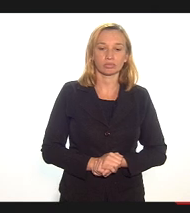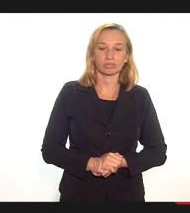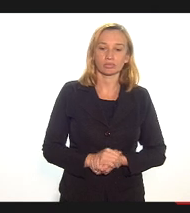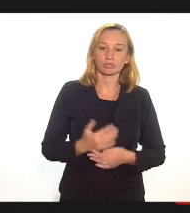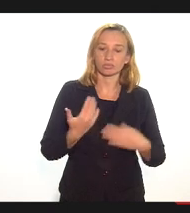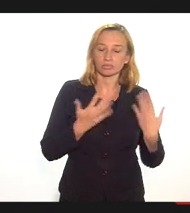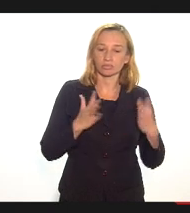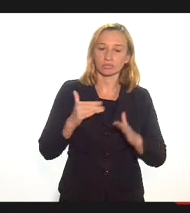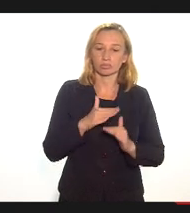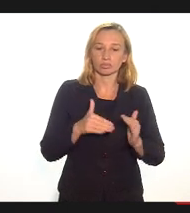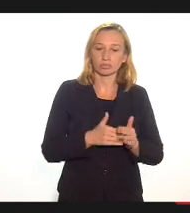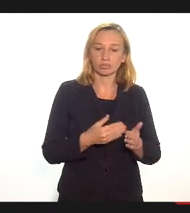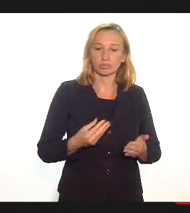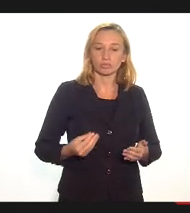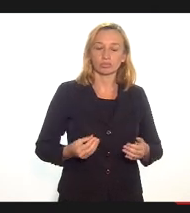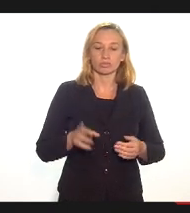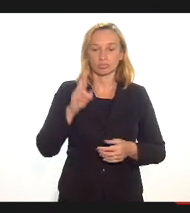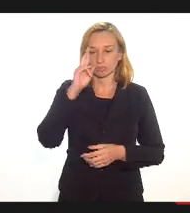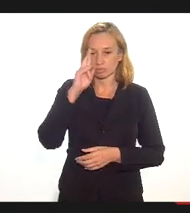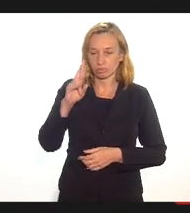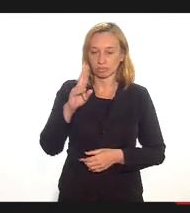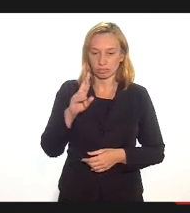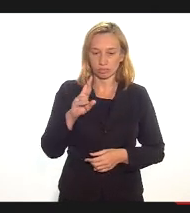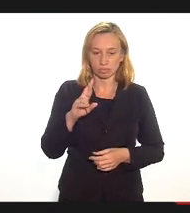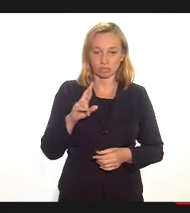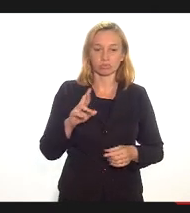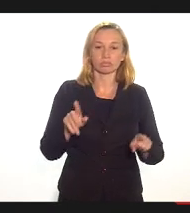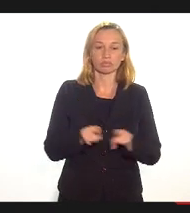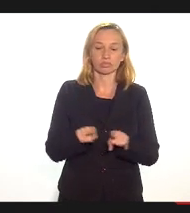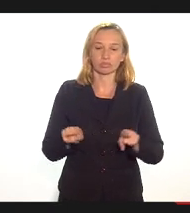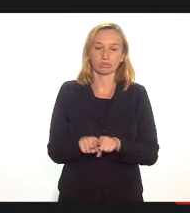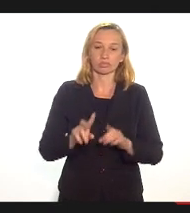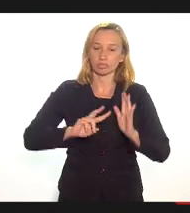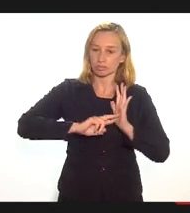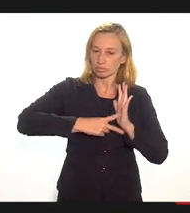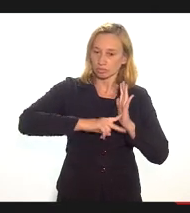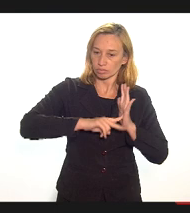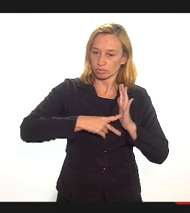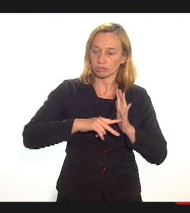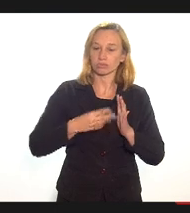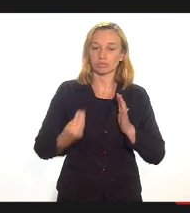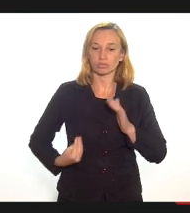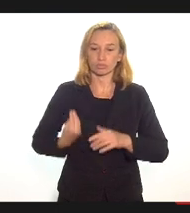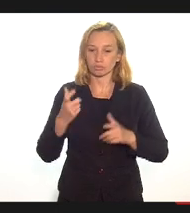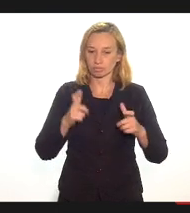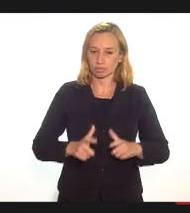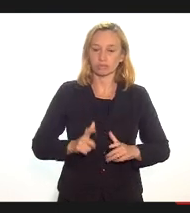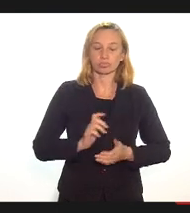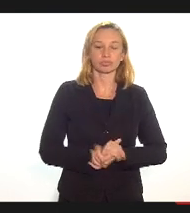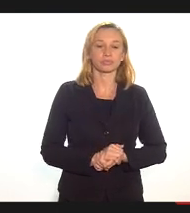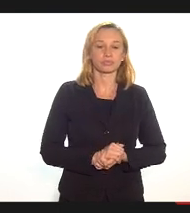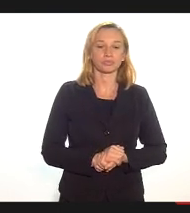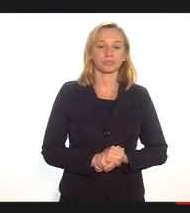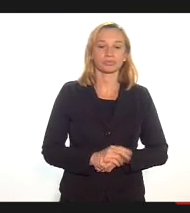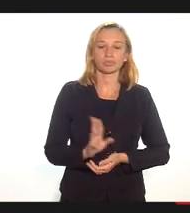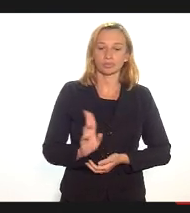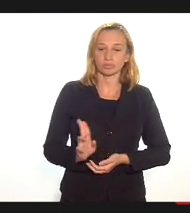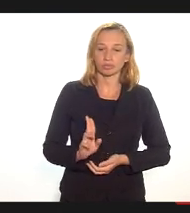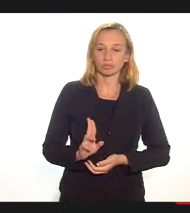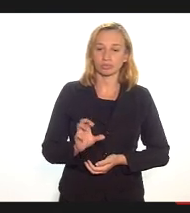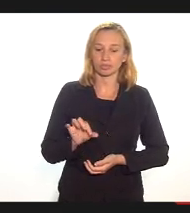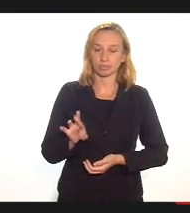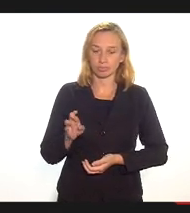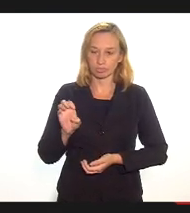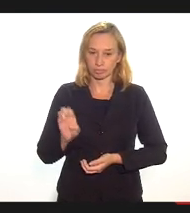Cumprimentar a todas as autoridades e entidades sindicais presentes. Meu nome é Cristiane Gerardo,